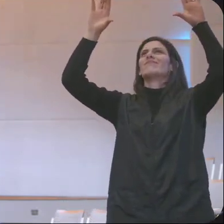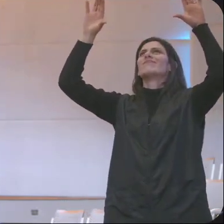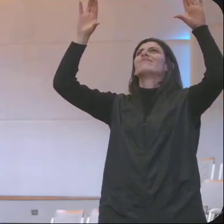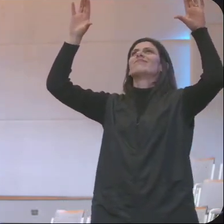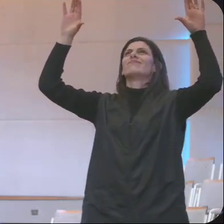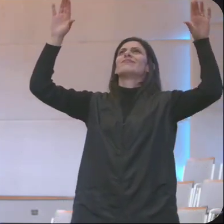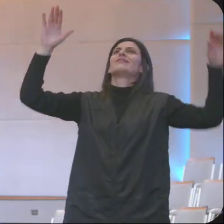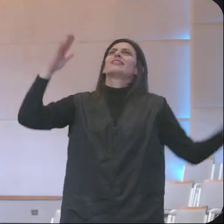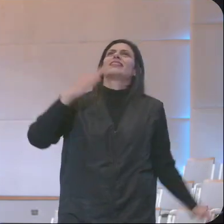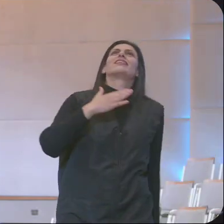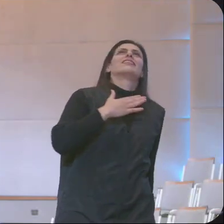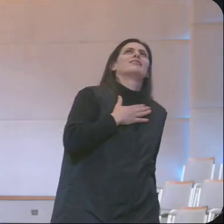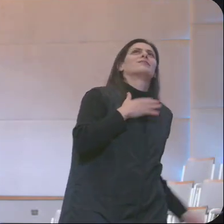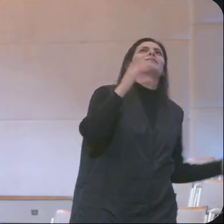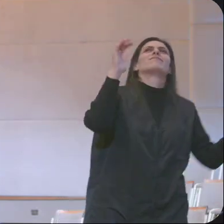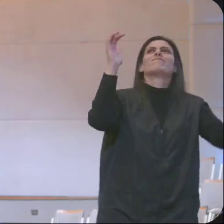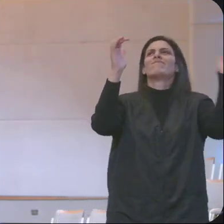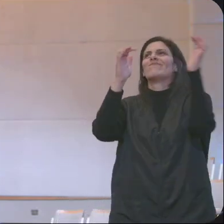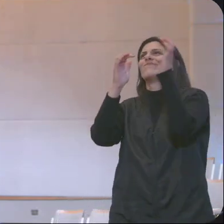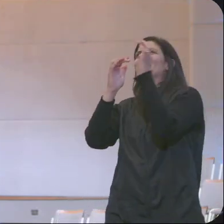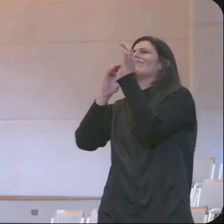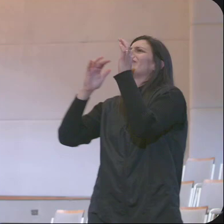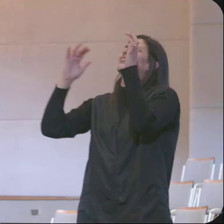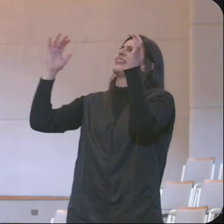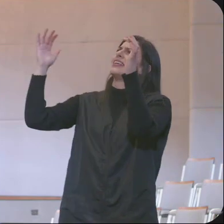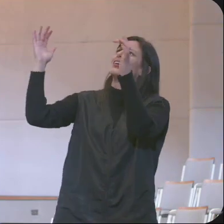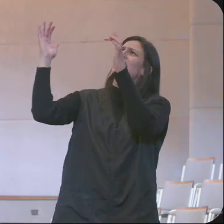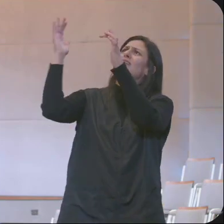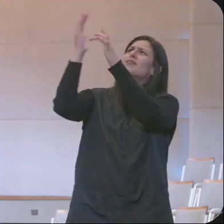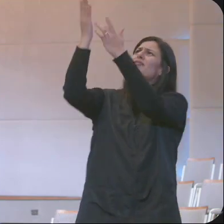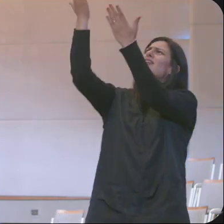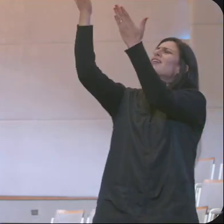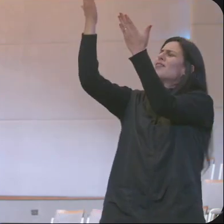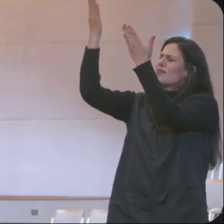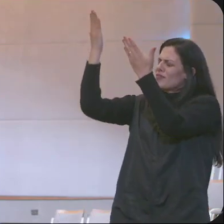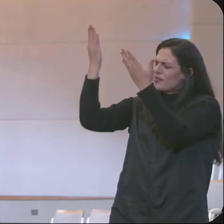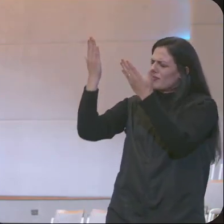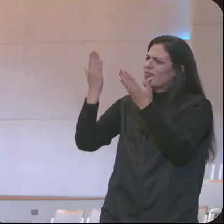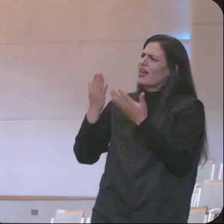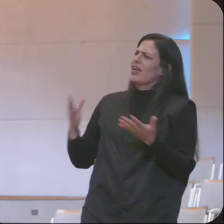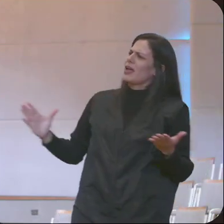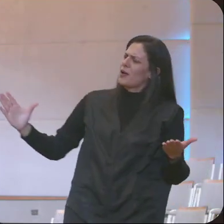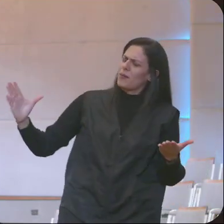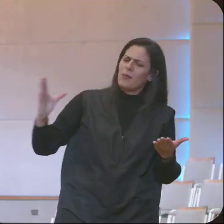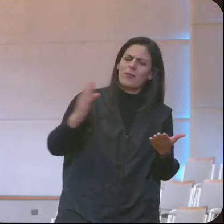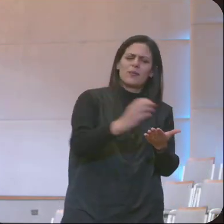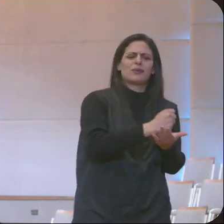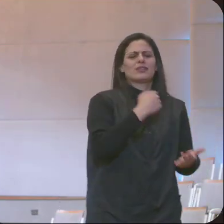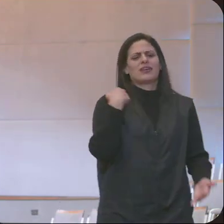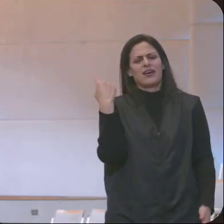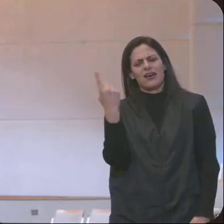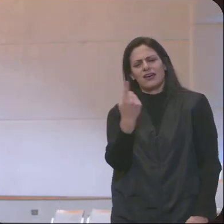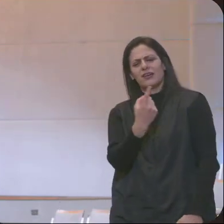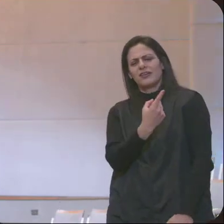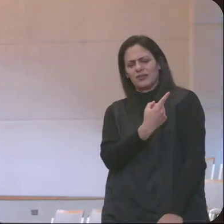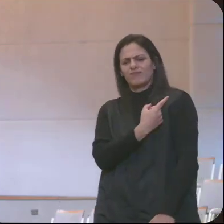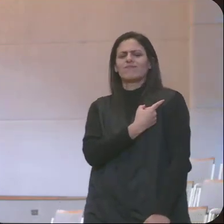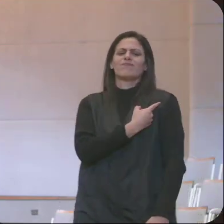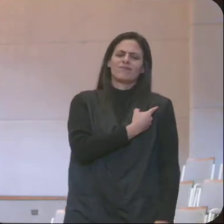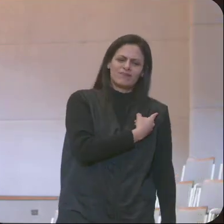Meu Jesus, vem buscar a sua noiva.